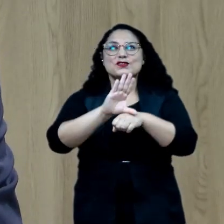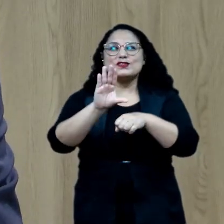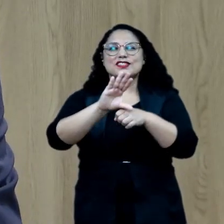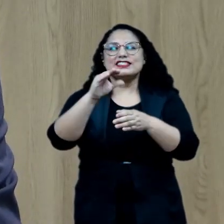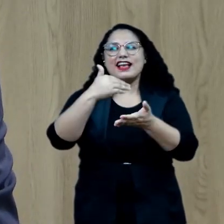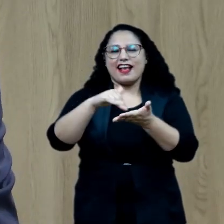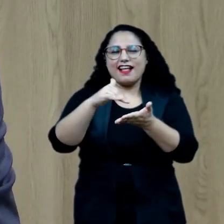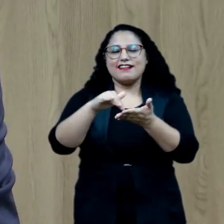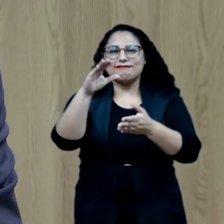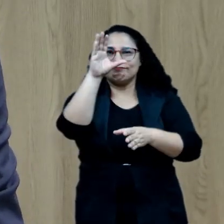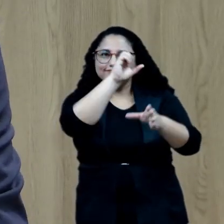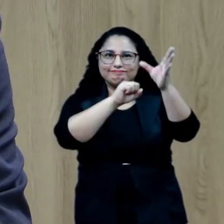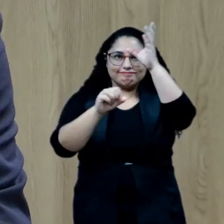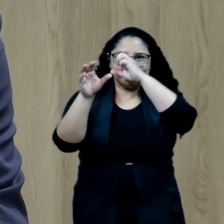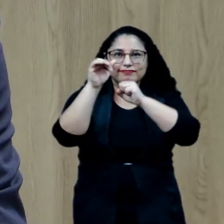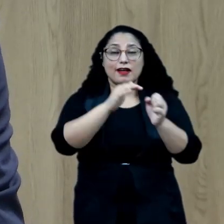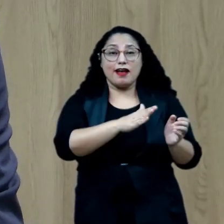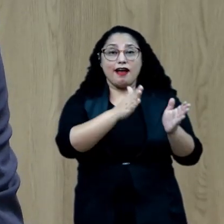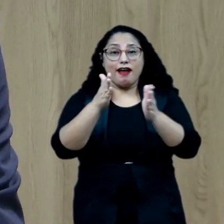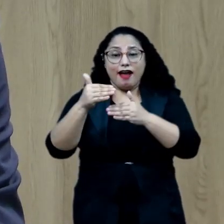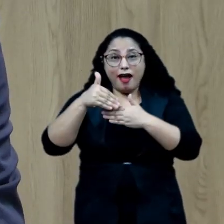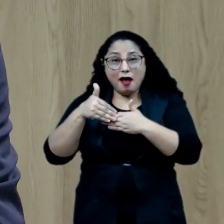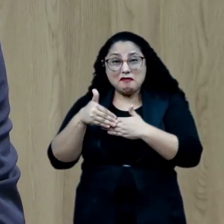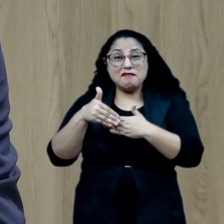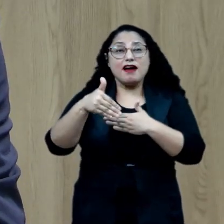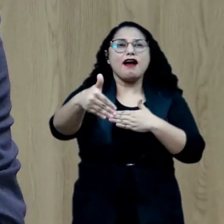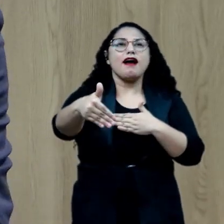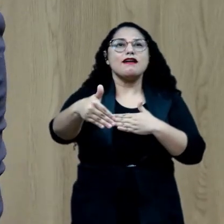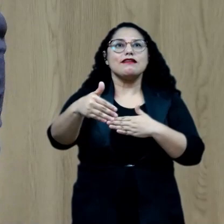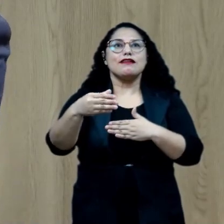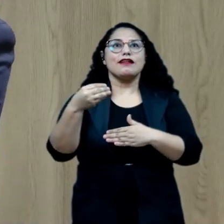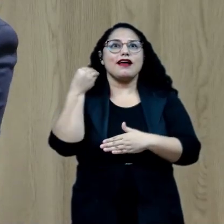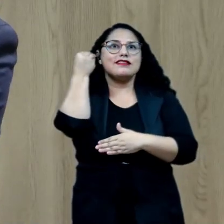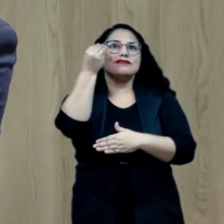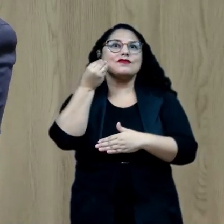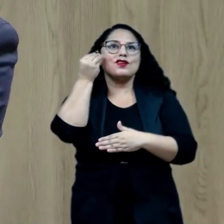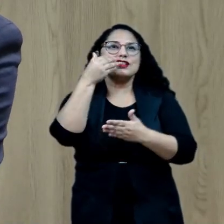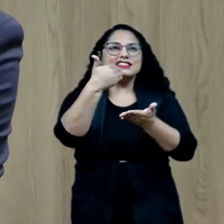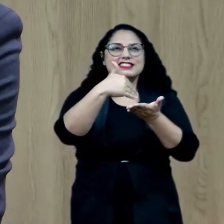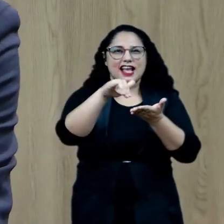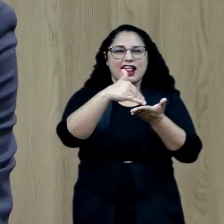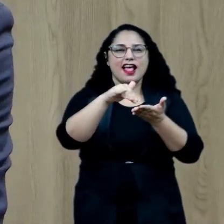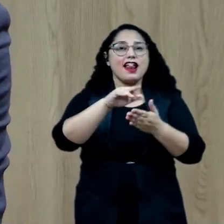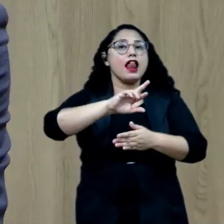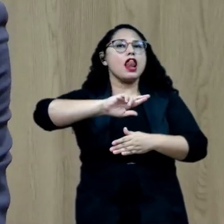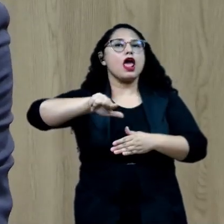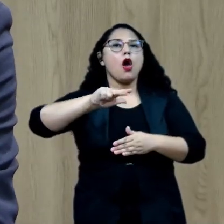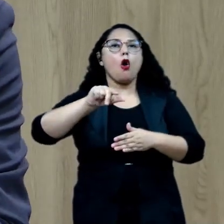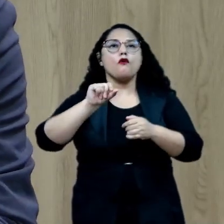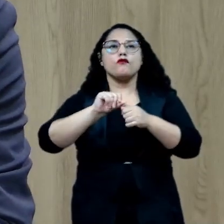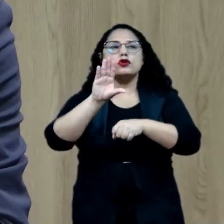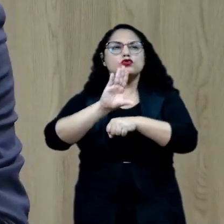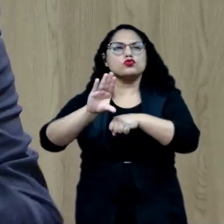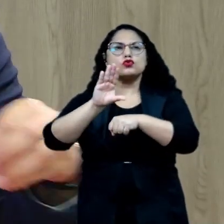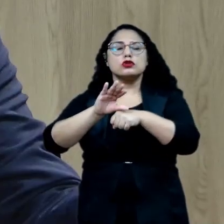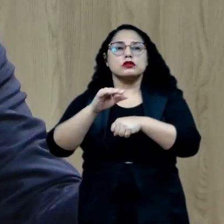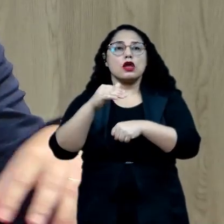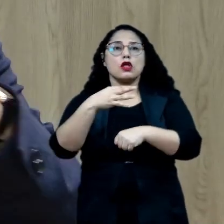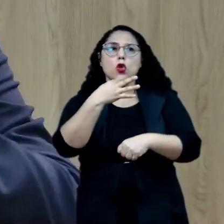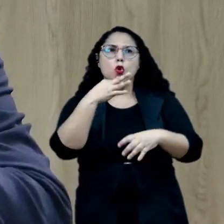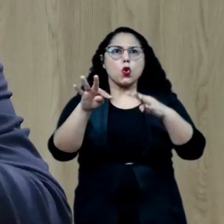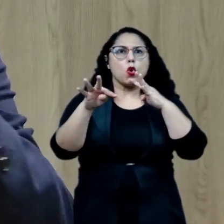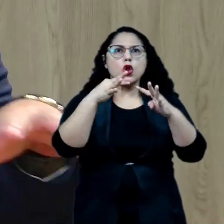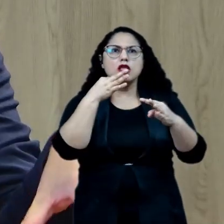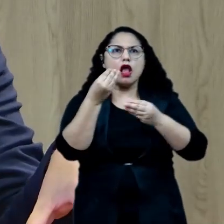secretariado. A partir da vivência com o secretariado. Não fiz o curso sem